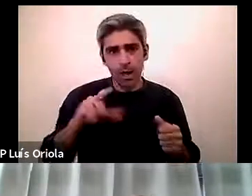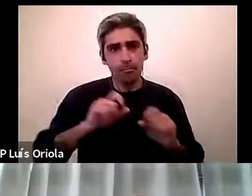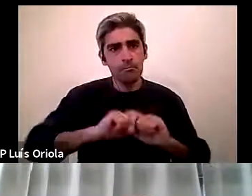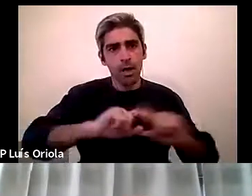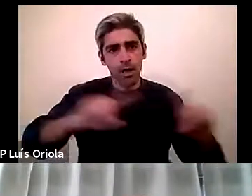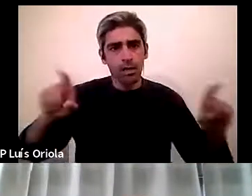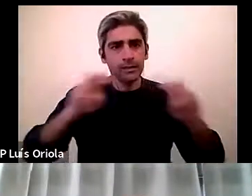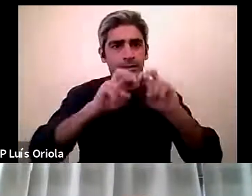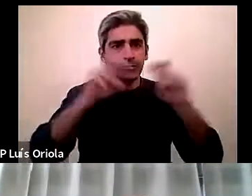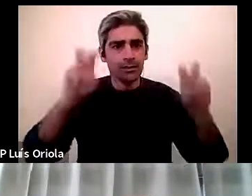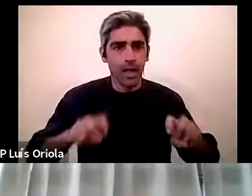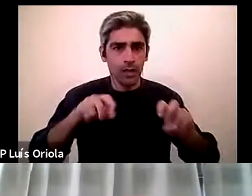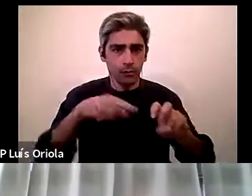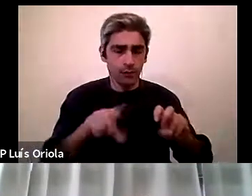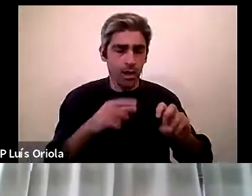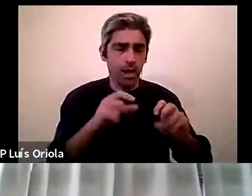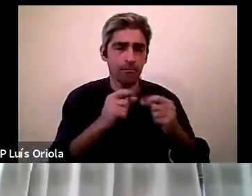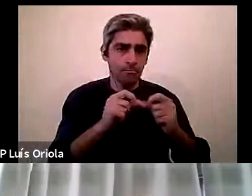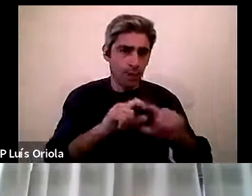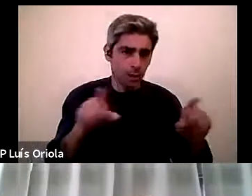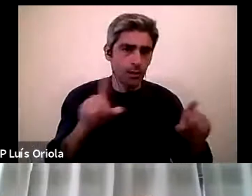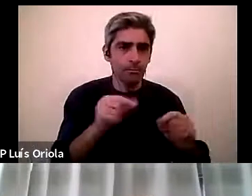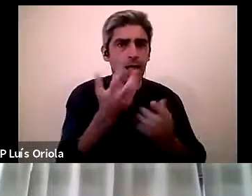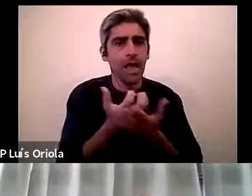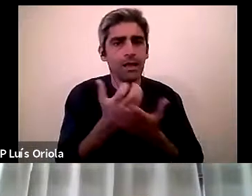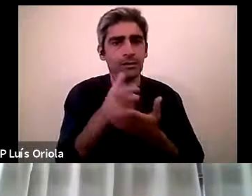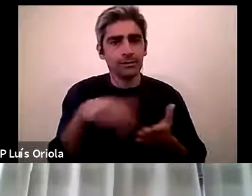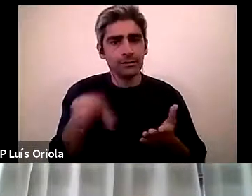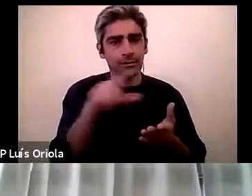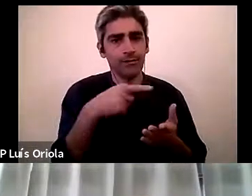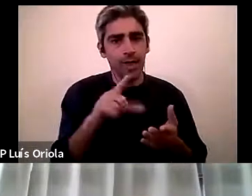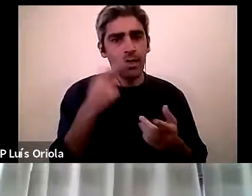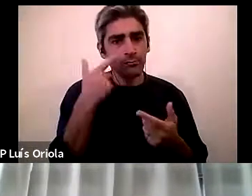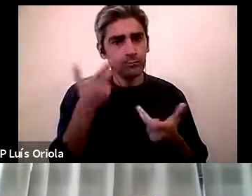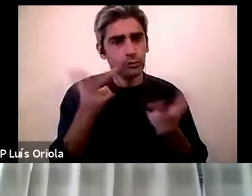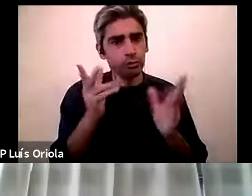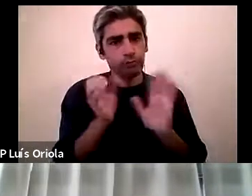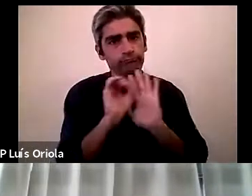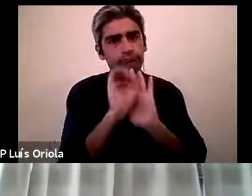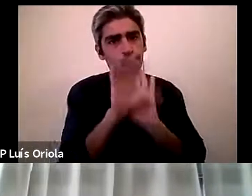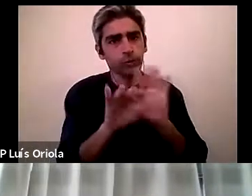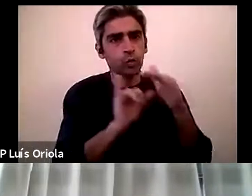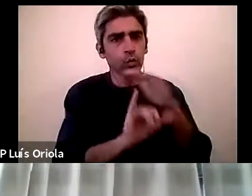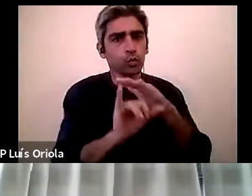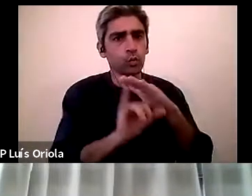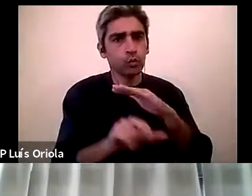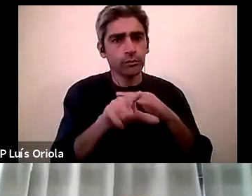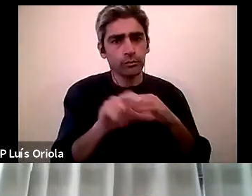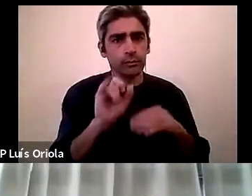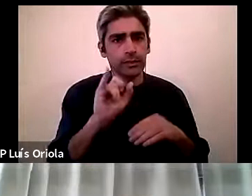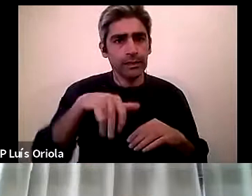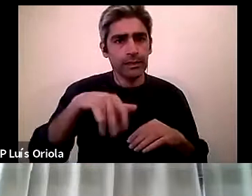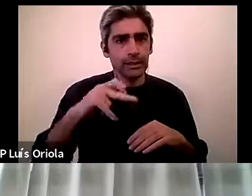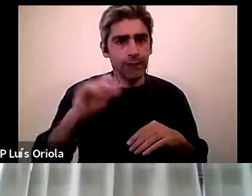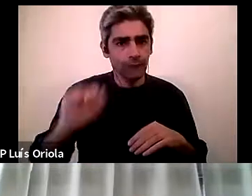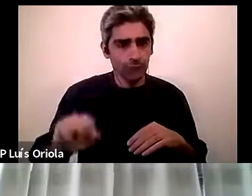certificados por e-mail a todos os participantes e que a gravação desta sessão será disponibilizada no canal do YouTube do INA. O